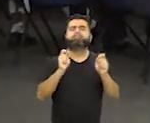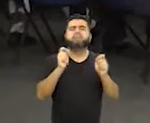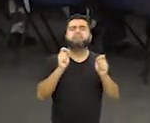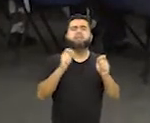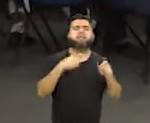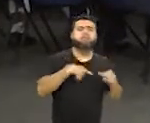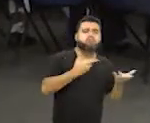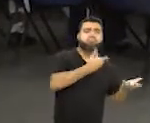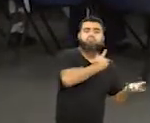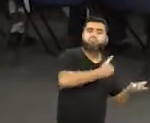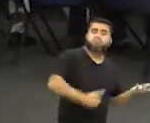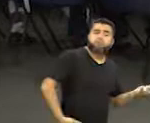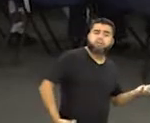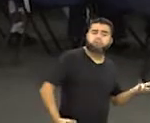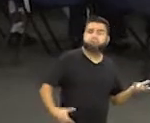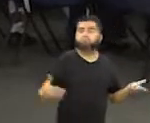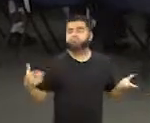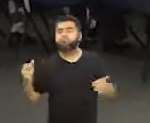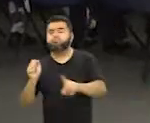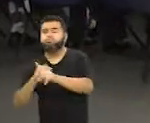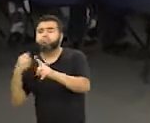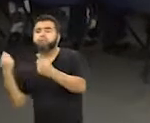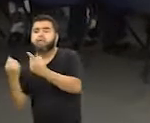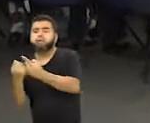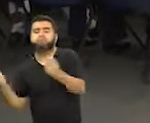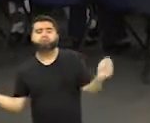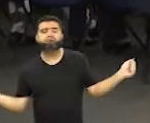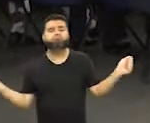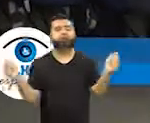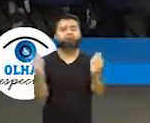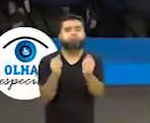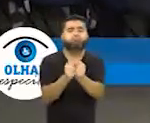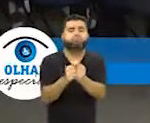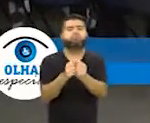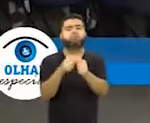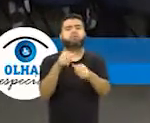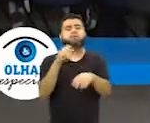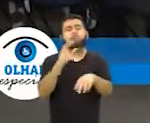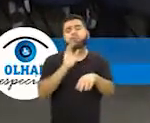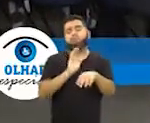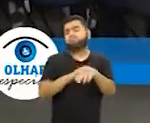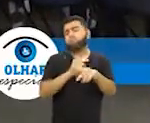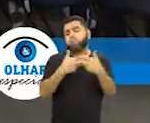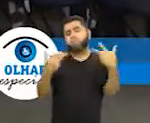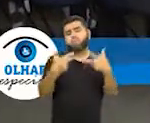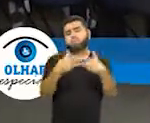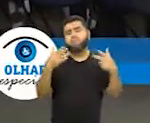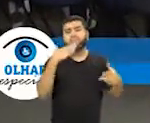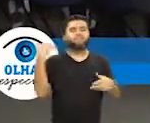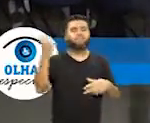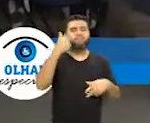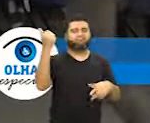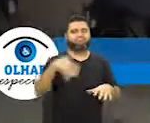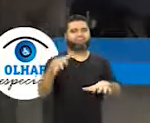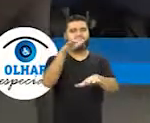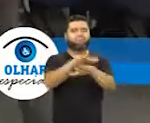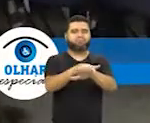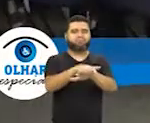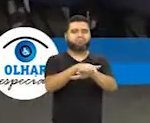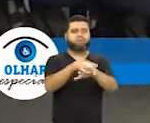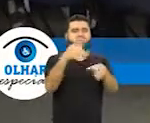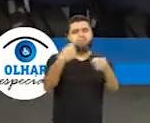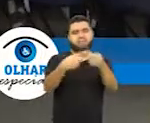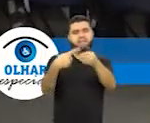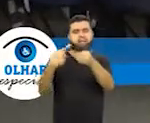sociedade civil, né, ações para que de fato melhorem a inclusão social na cidade e nos seus vários